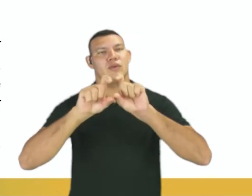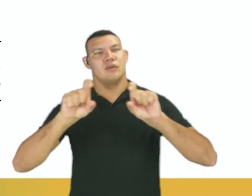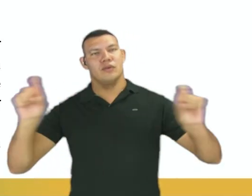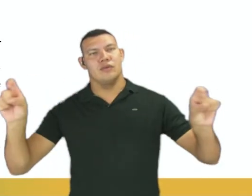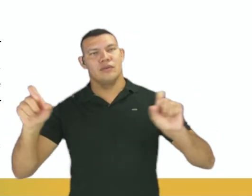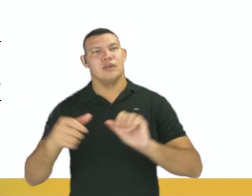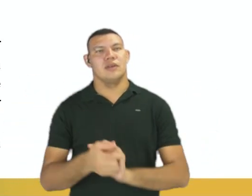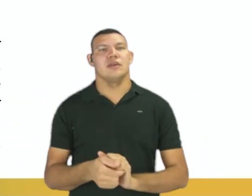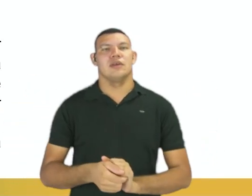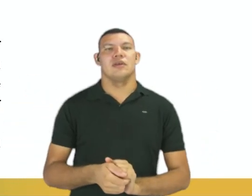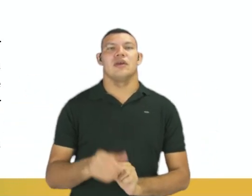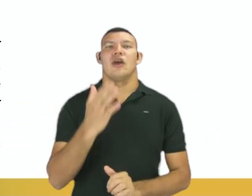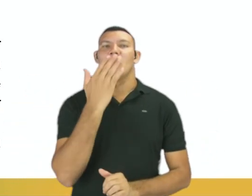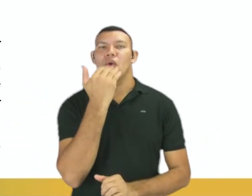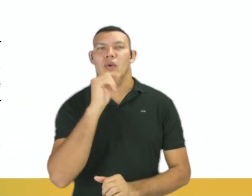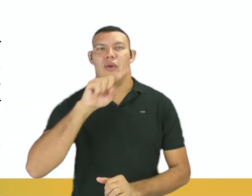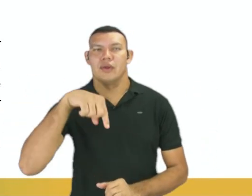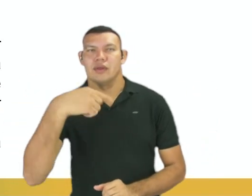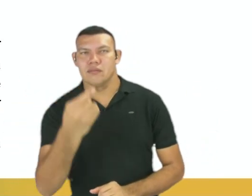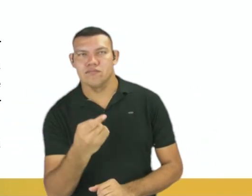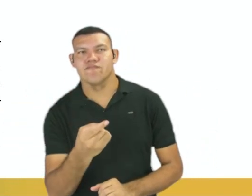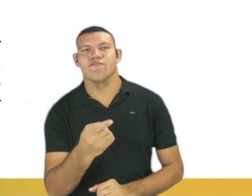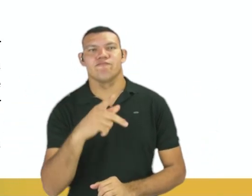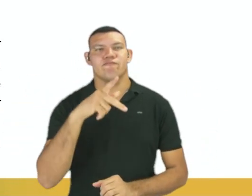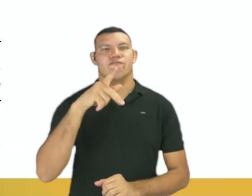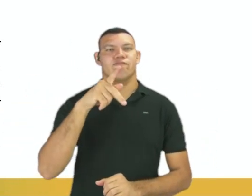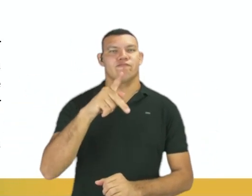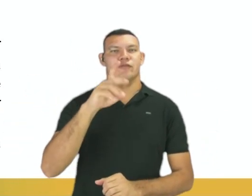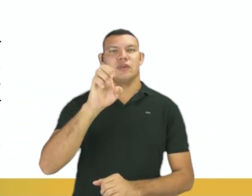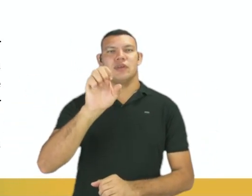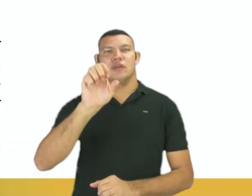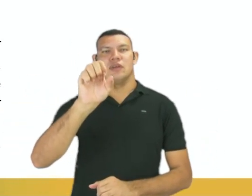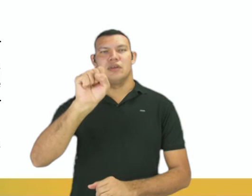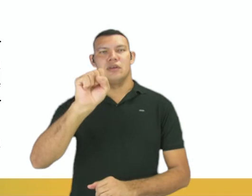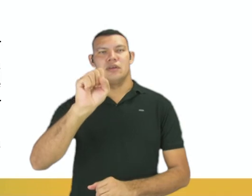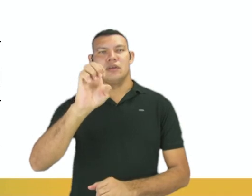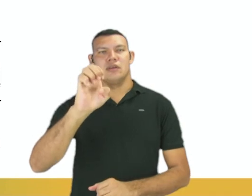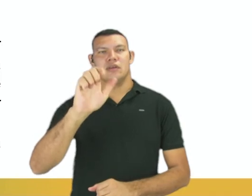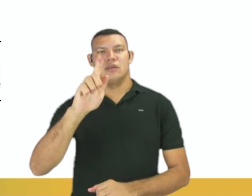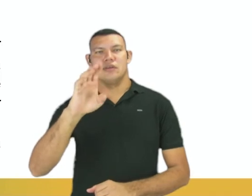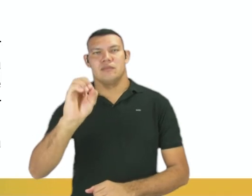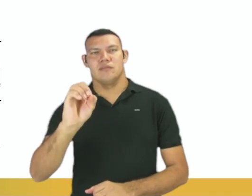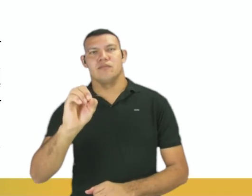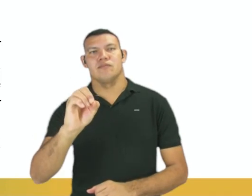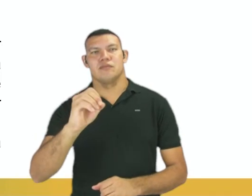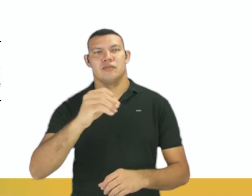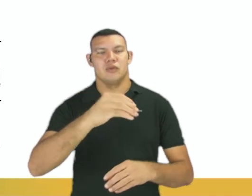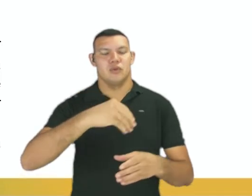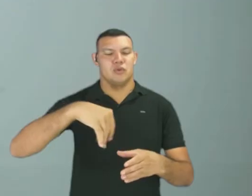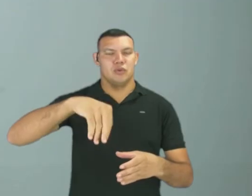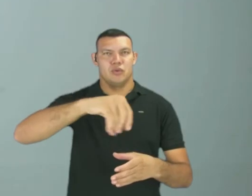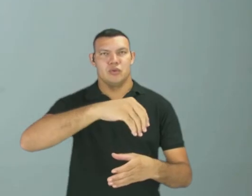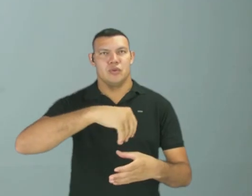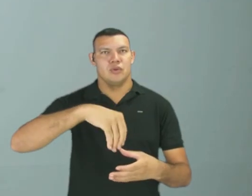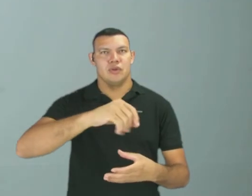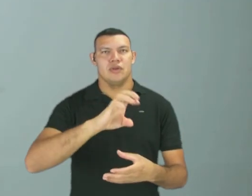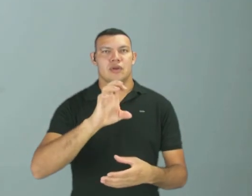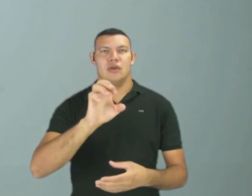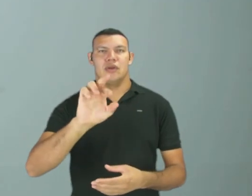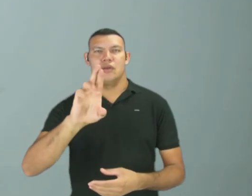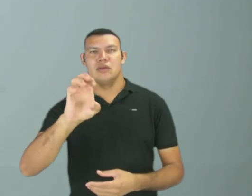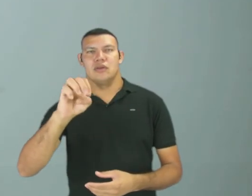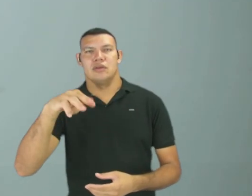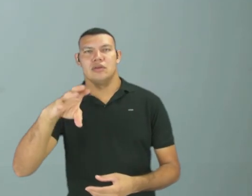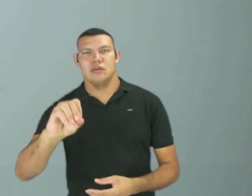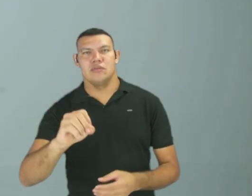tinha falado anteriormente Essa oração subordinada uma oração subordinada substantiva Então é isso gente a nossa